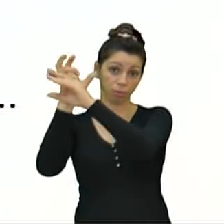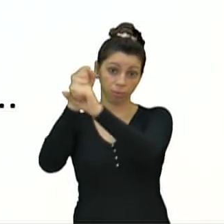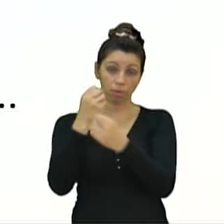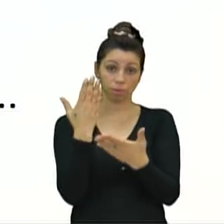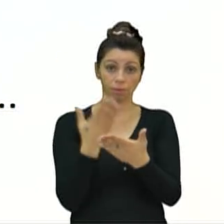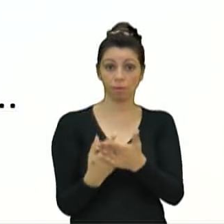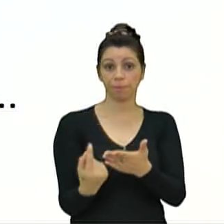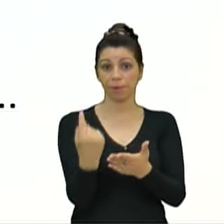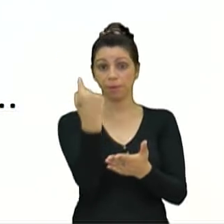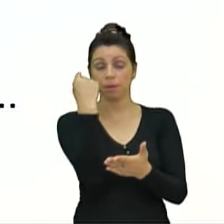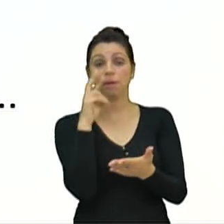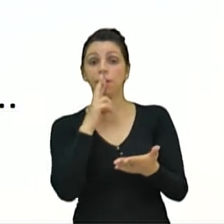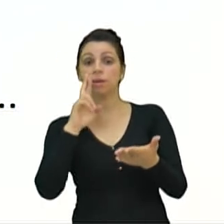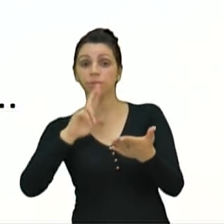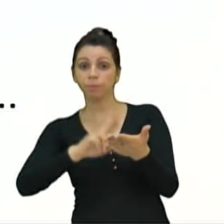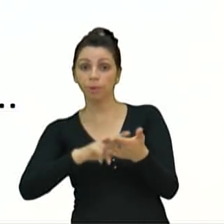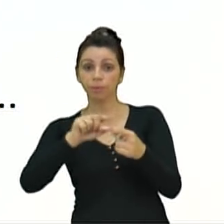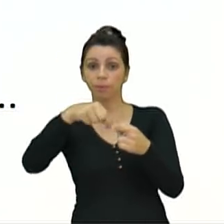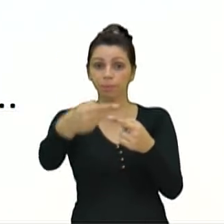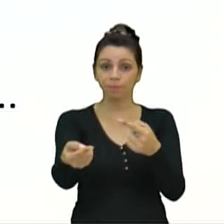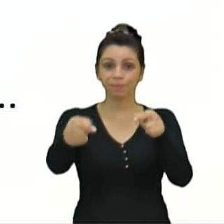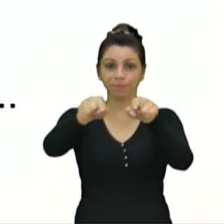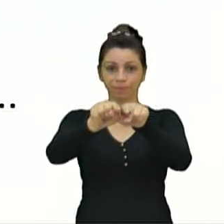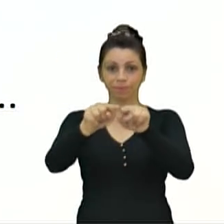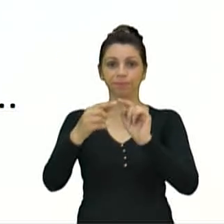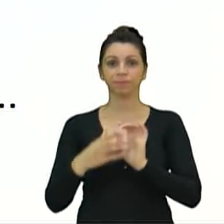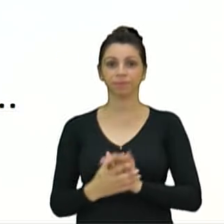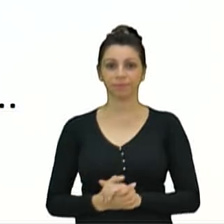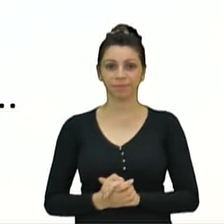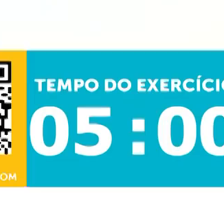aulas passadas, responde aí e eu já volto.